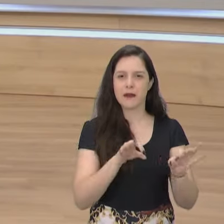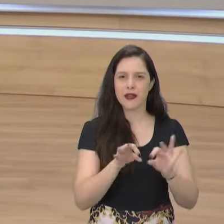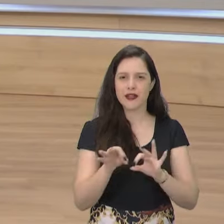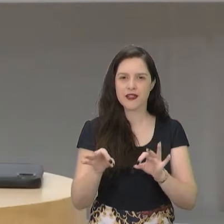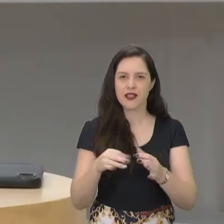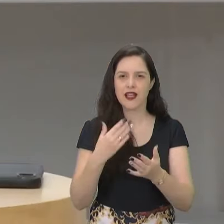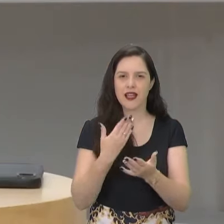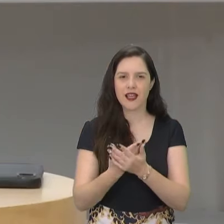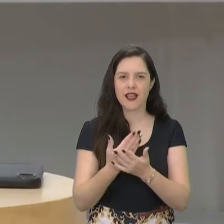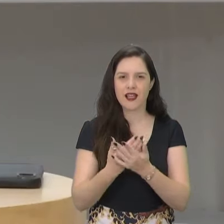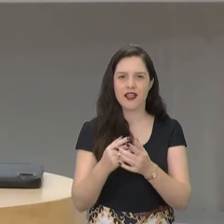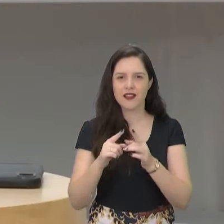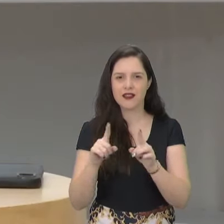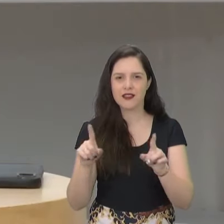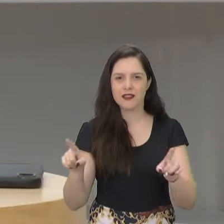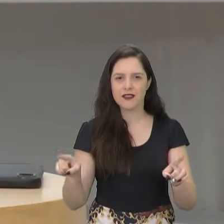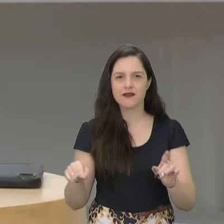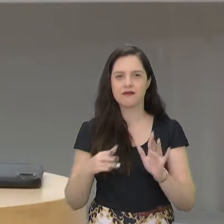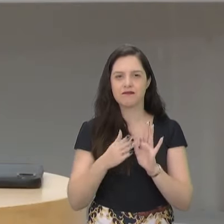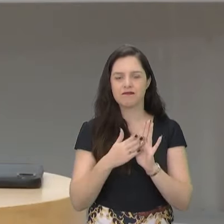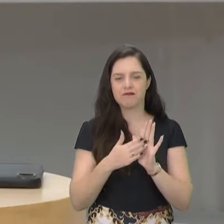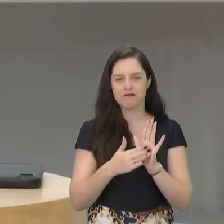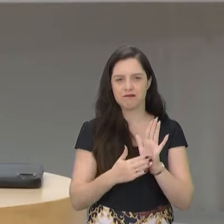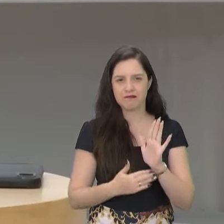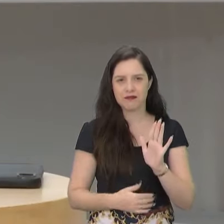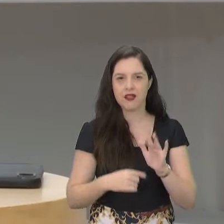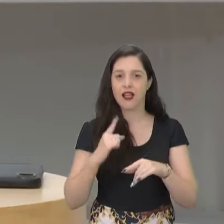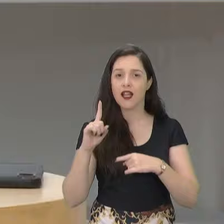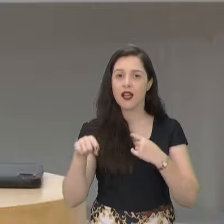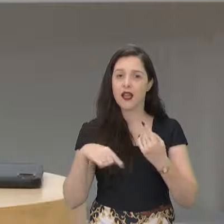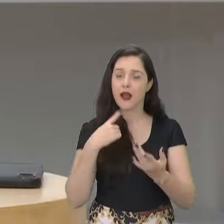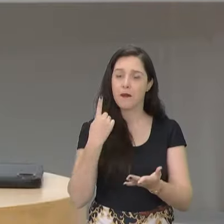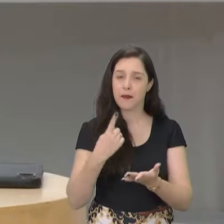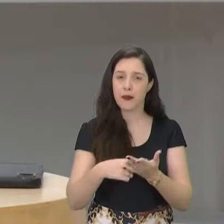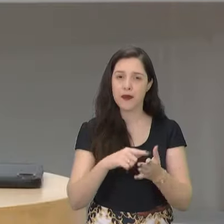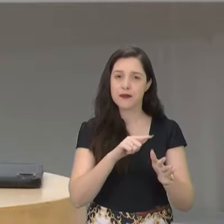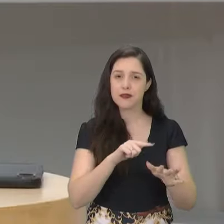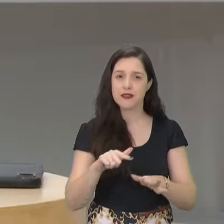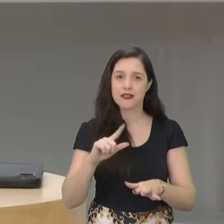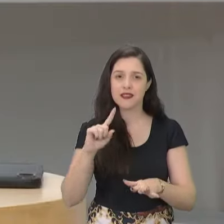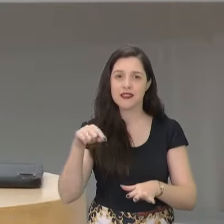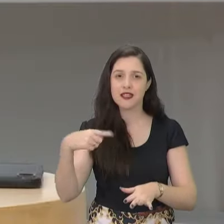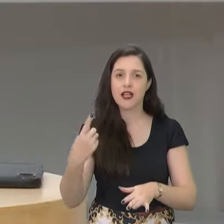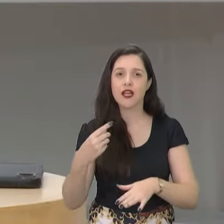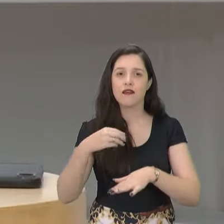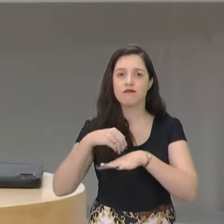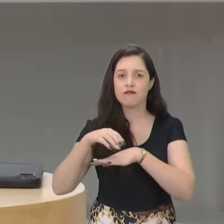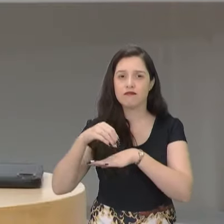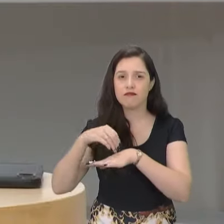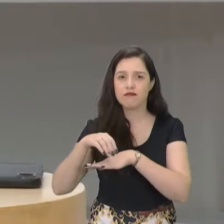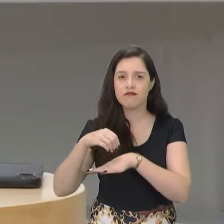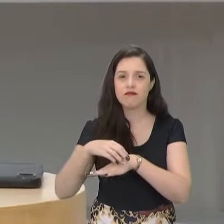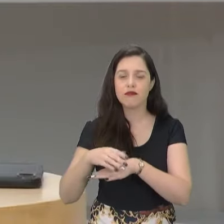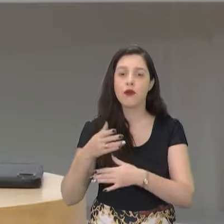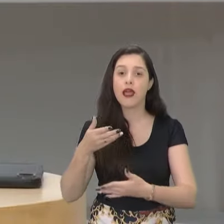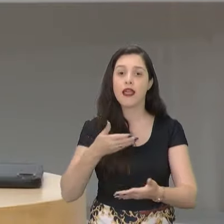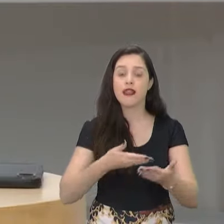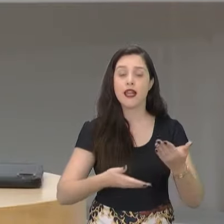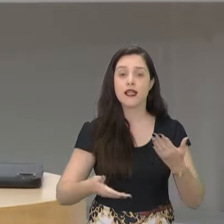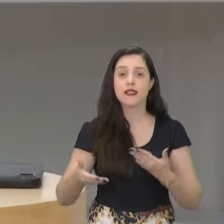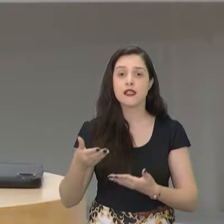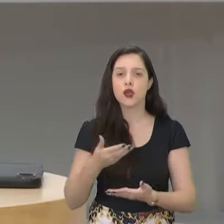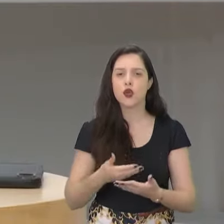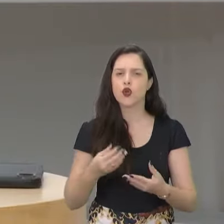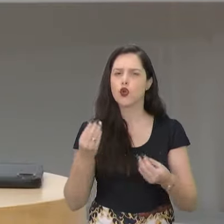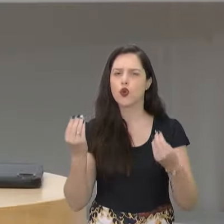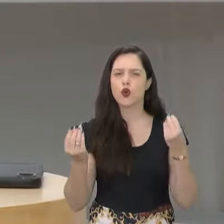as aulas desse itinerário formativo. E na próxima semana a gente traz para vocês a integração, né?